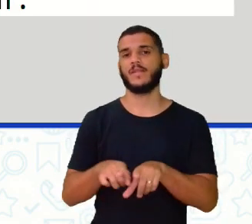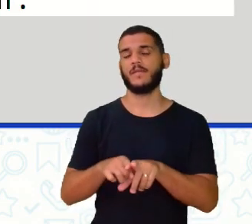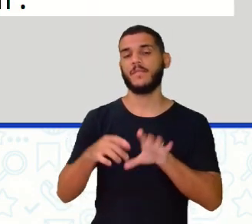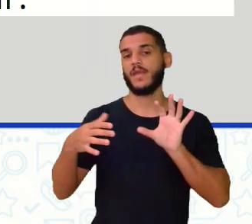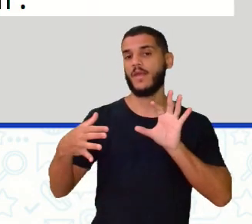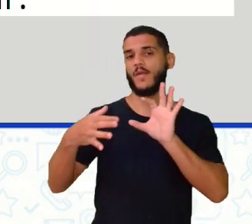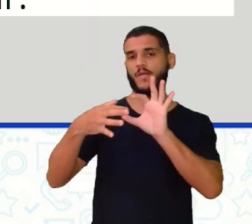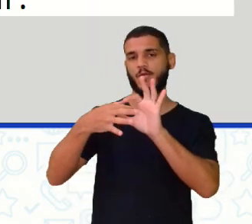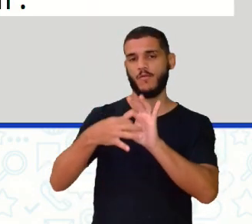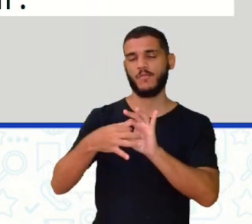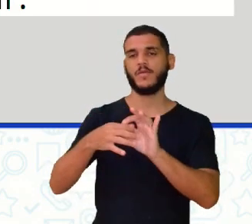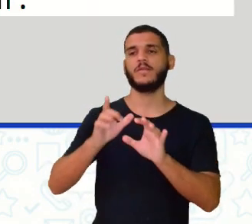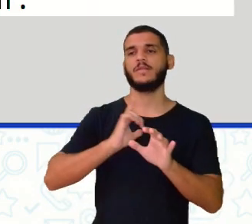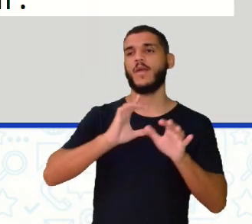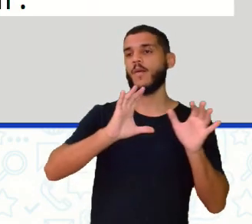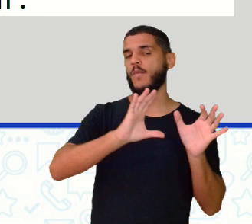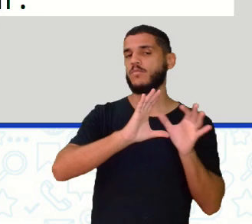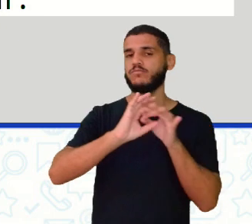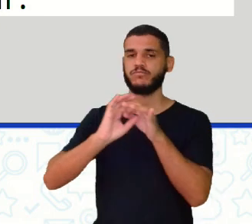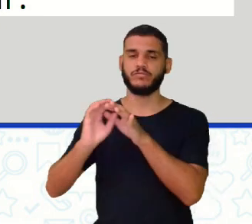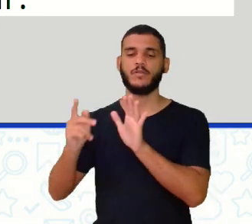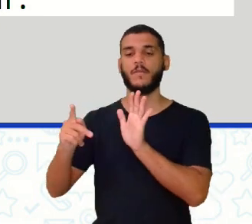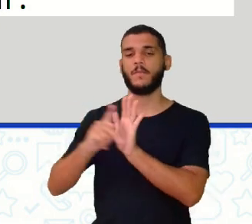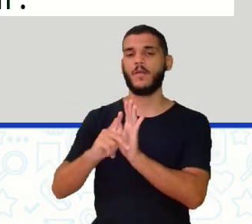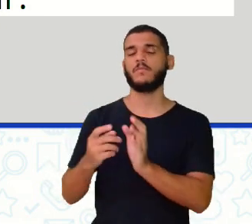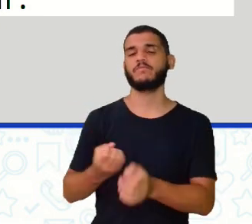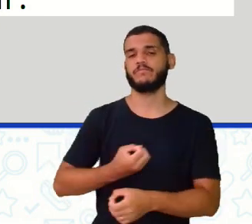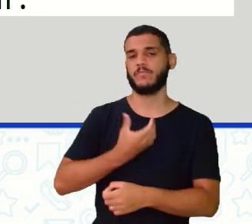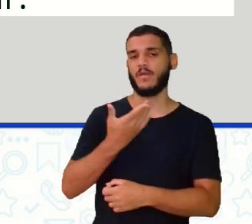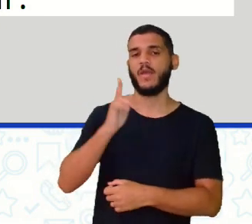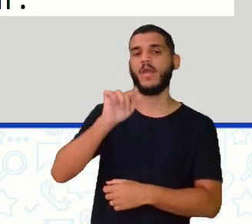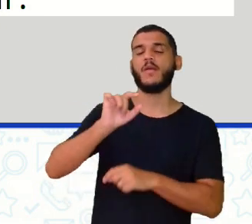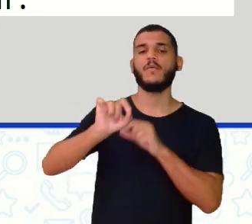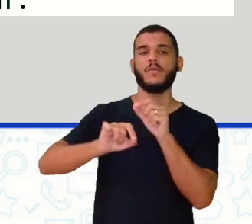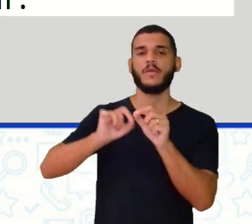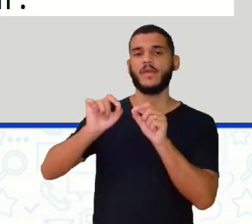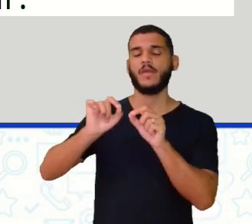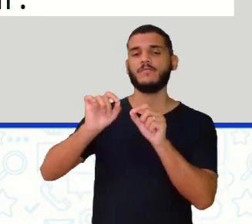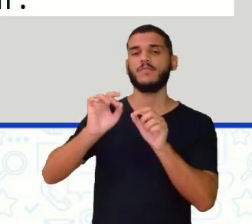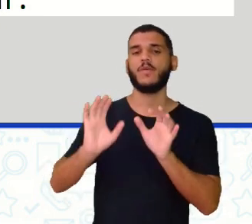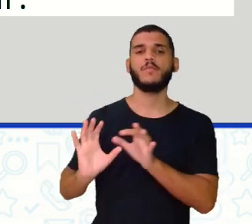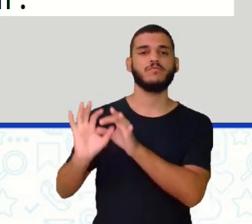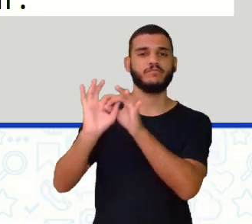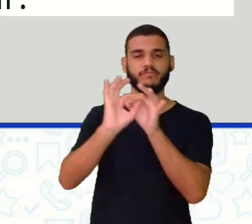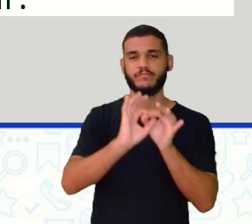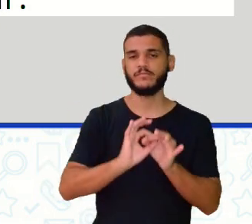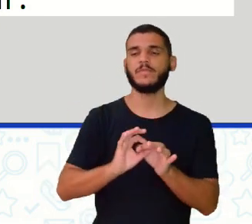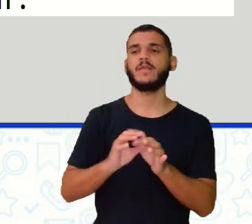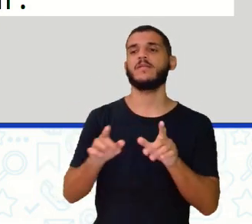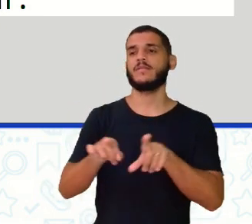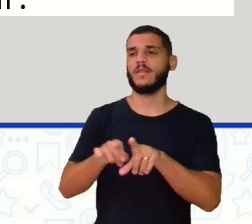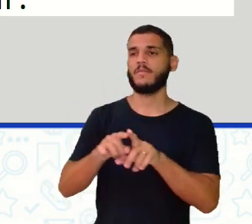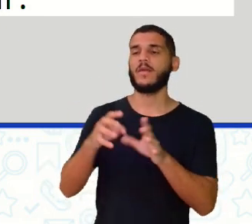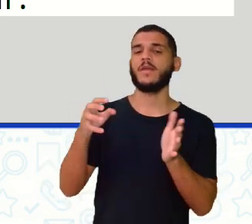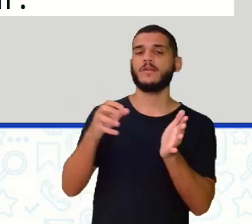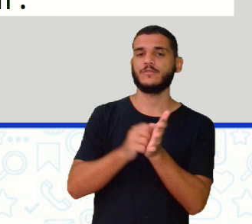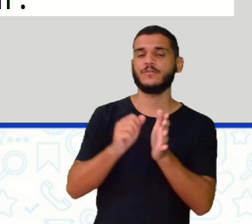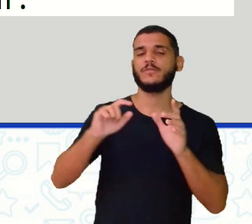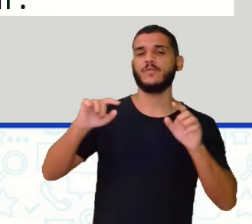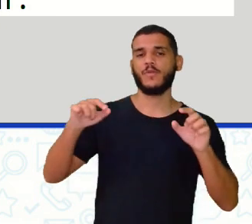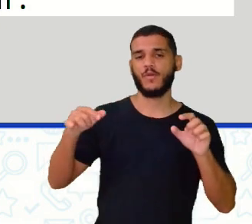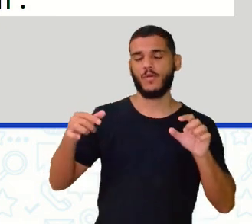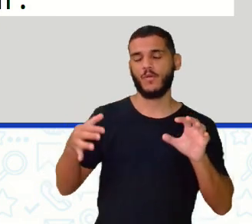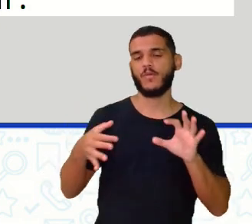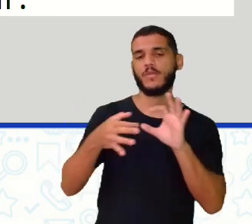Comunhão, não é? No contexto do poema, não é? É a união, a identificação, sintonia